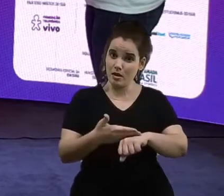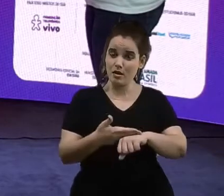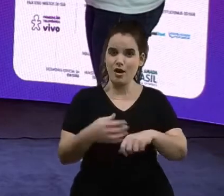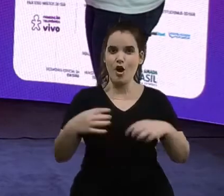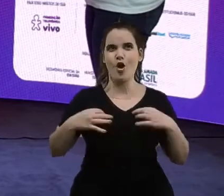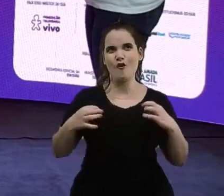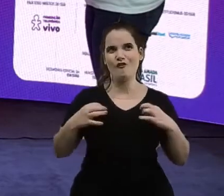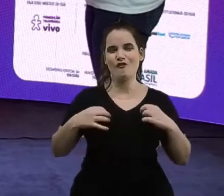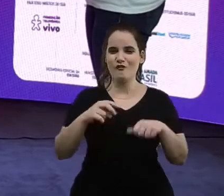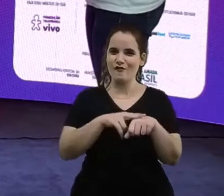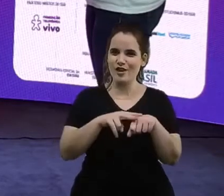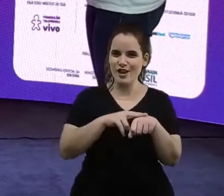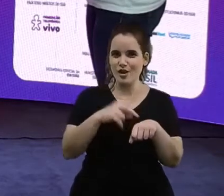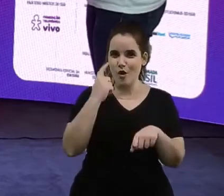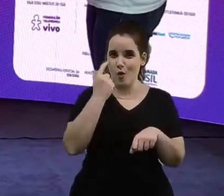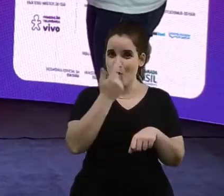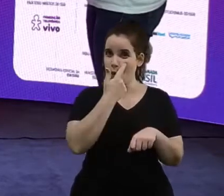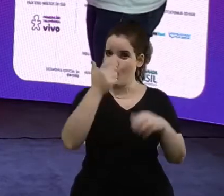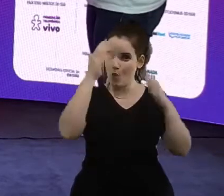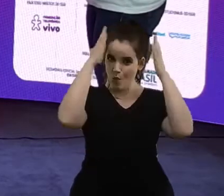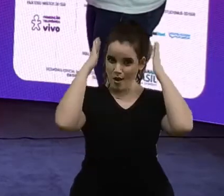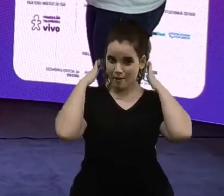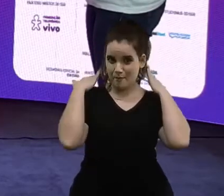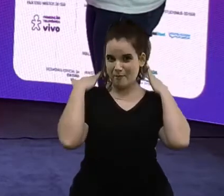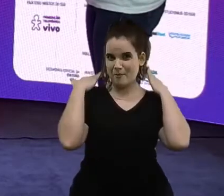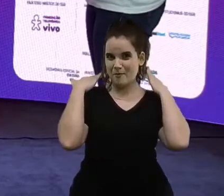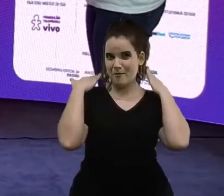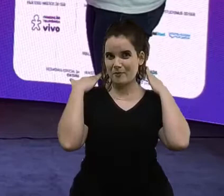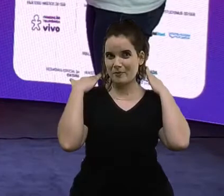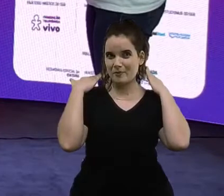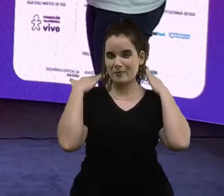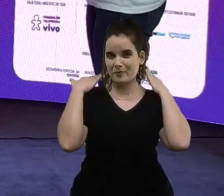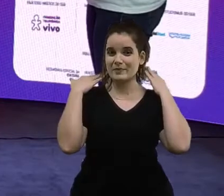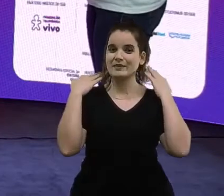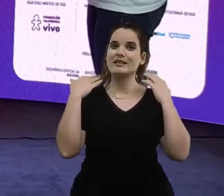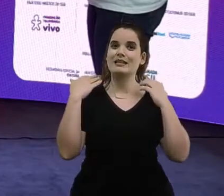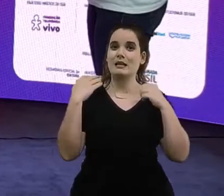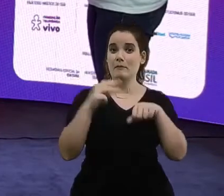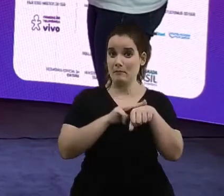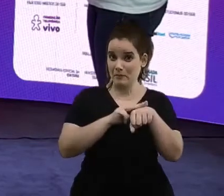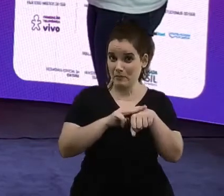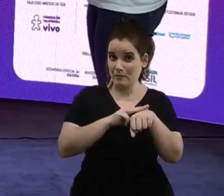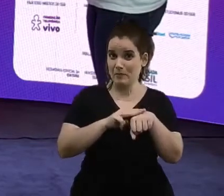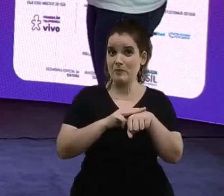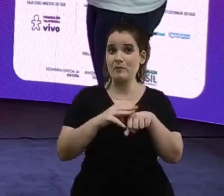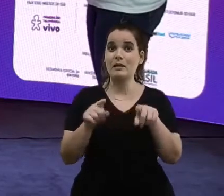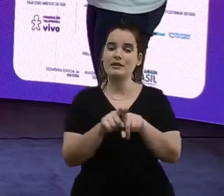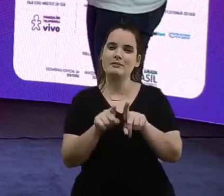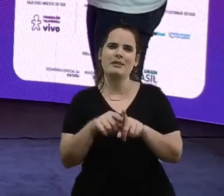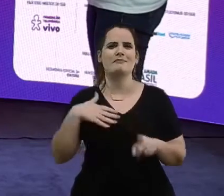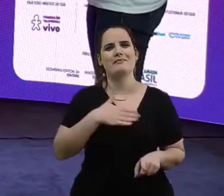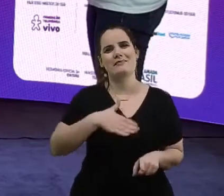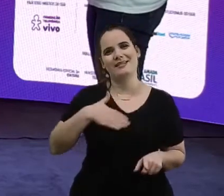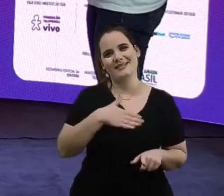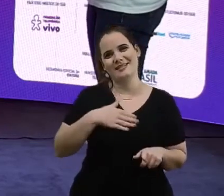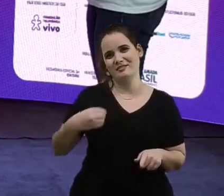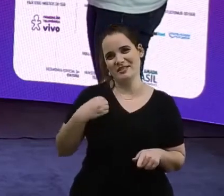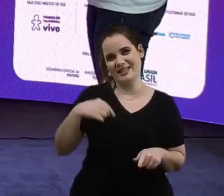verde, olhos e cabelo verde, castanho, e também é um prazer estar aqui hoje